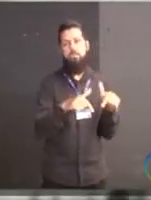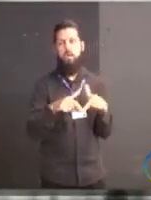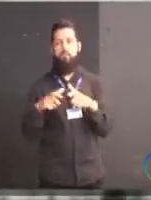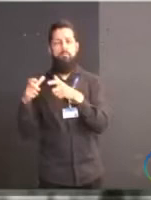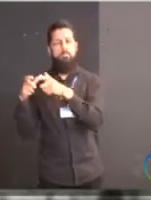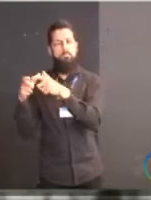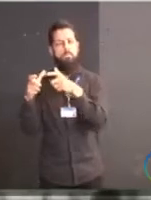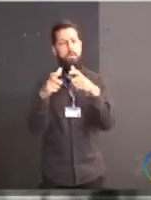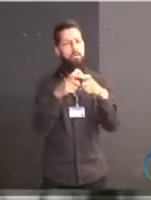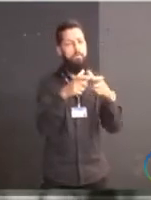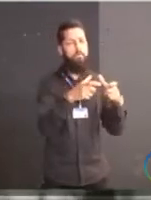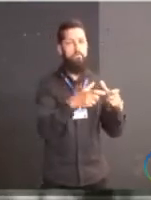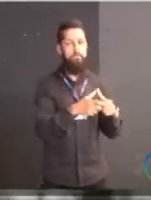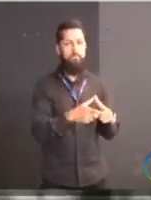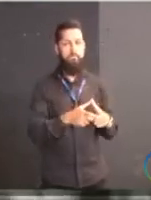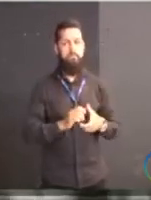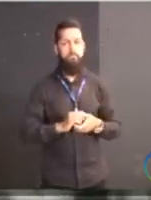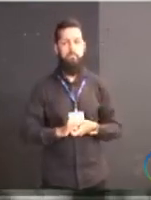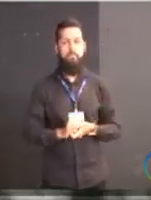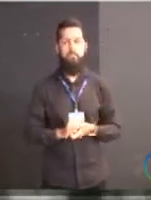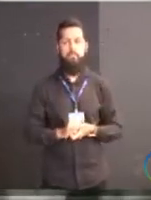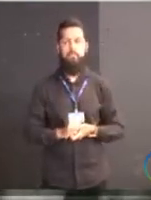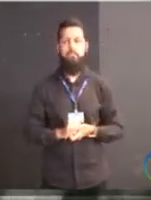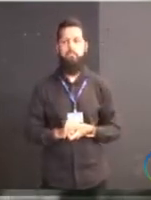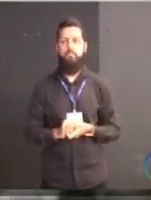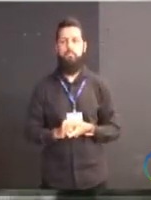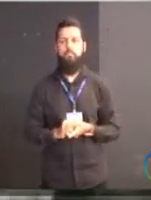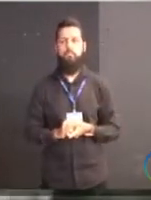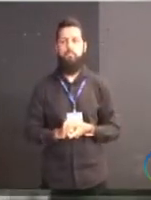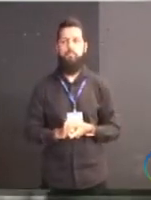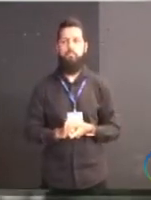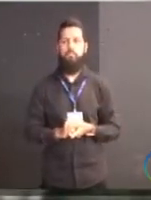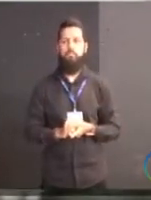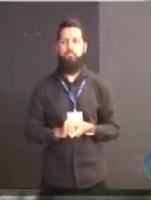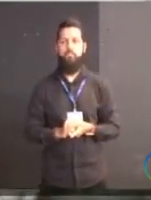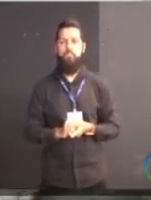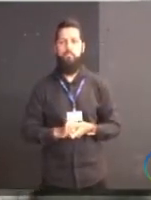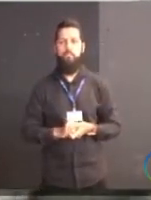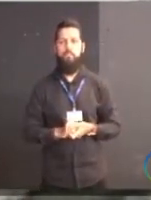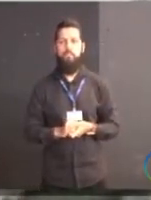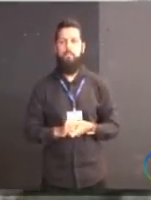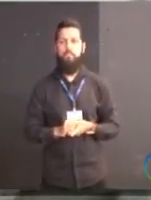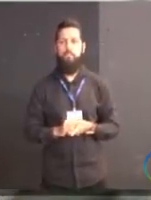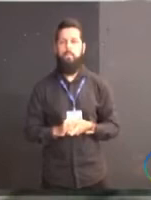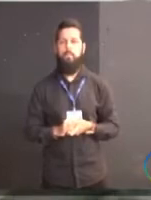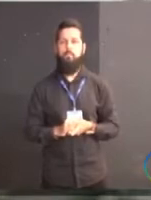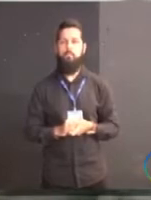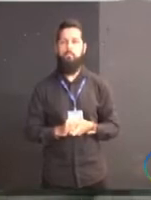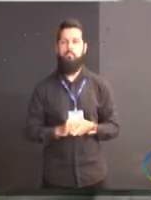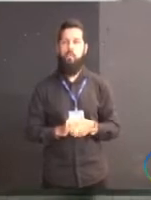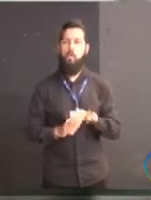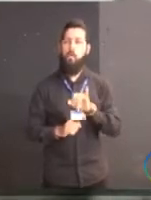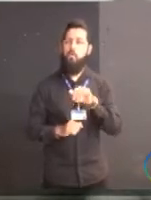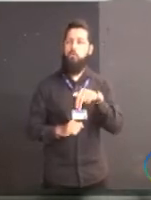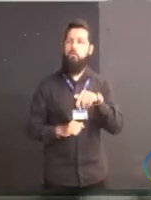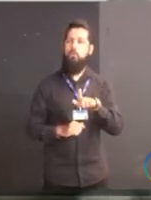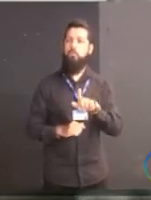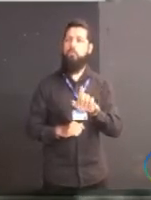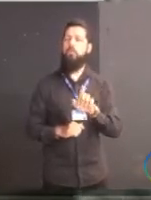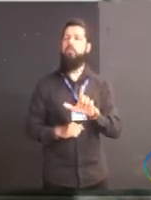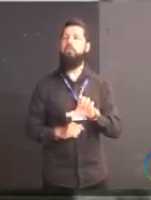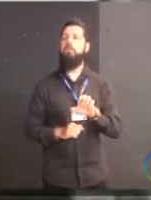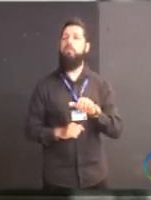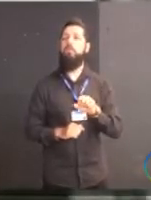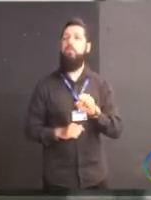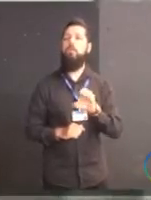enriquecer. Nota-se que alguns grupos ingleses têm interesse no intercâmbio com o espiritismo no